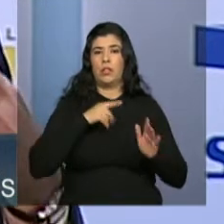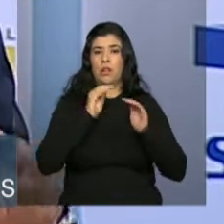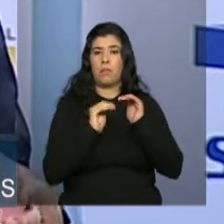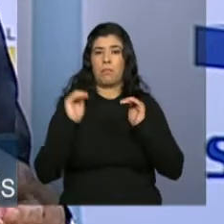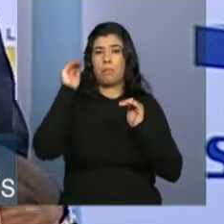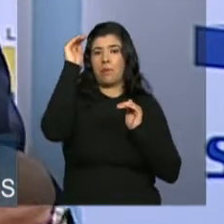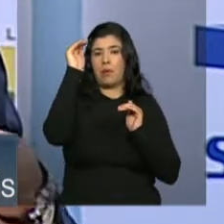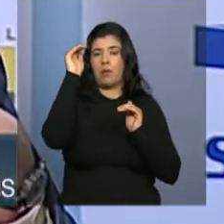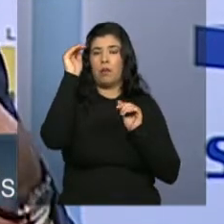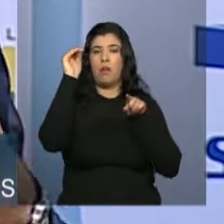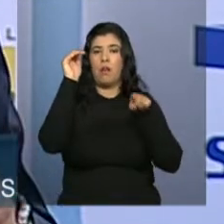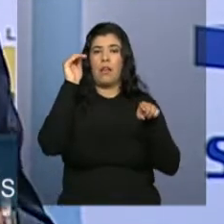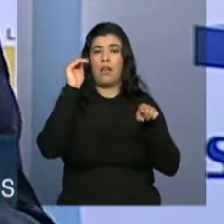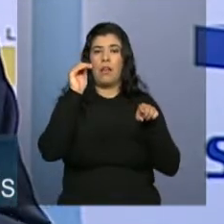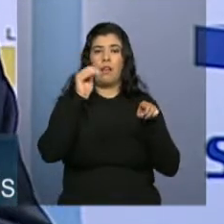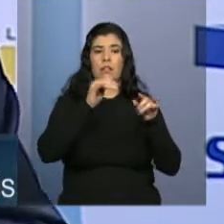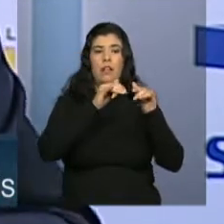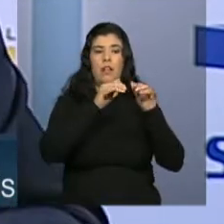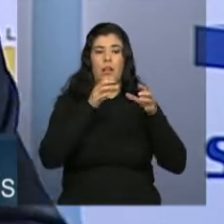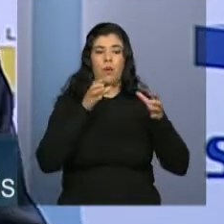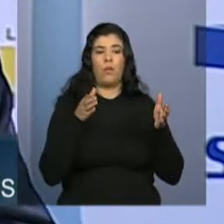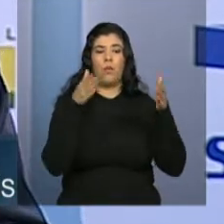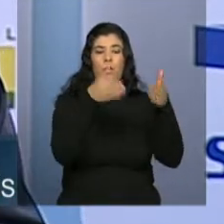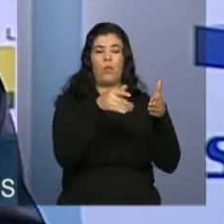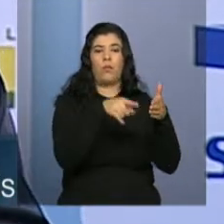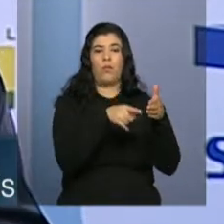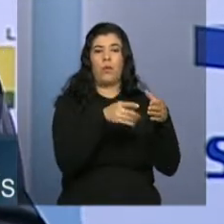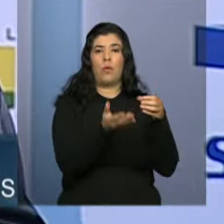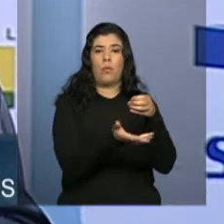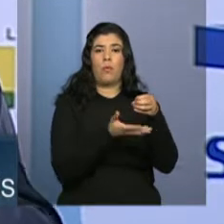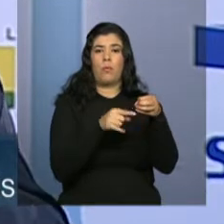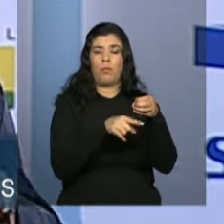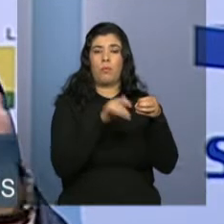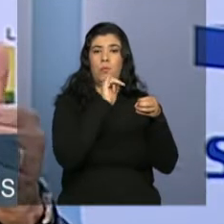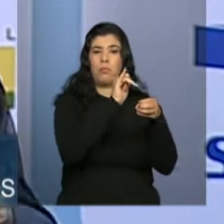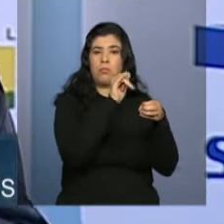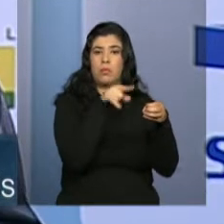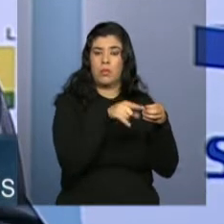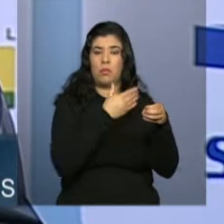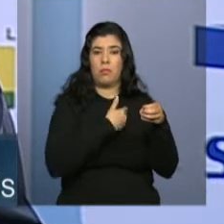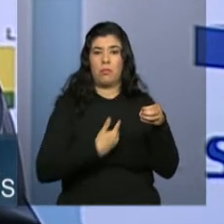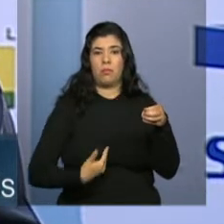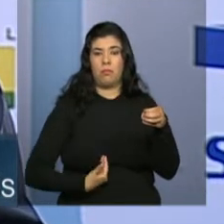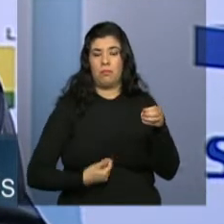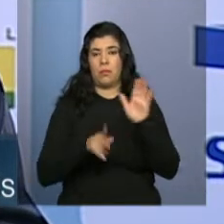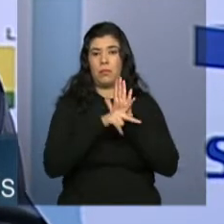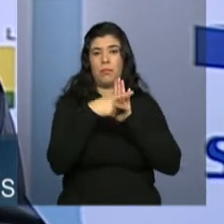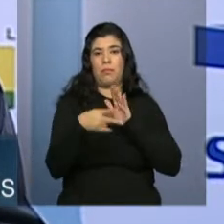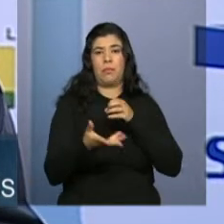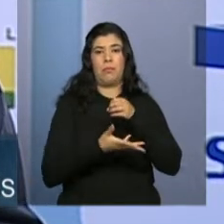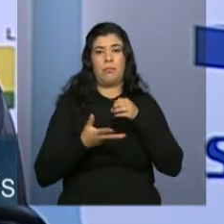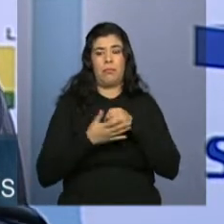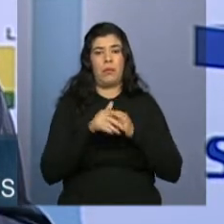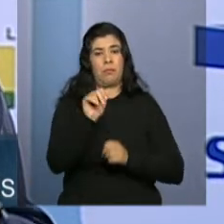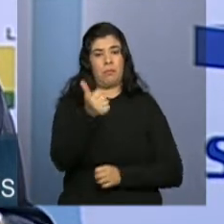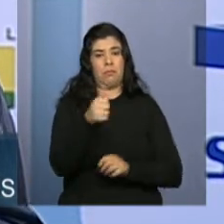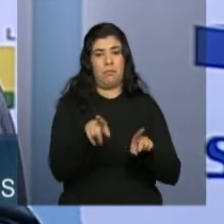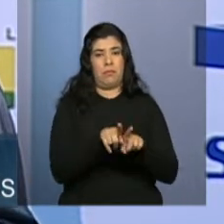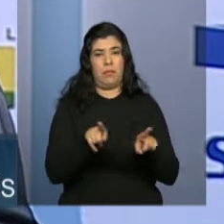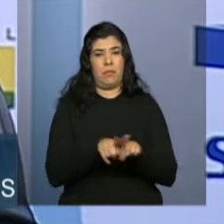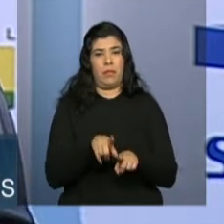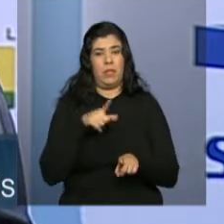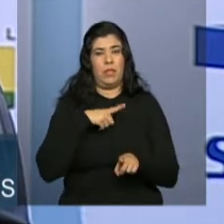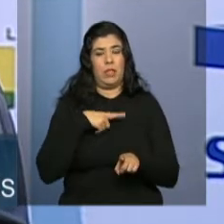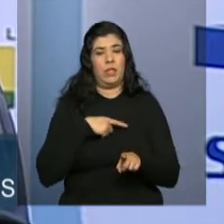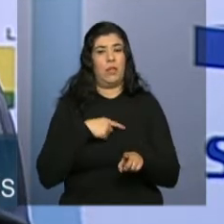é maior ele é um banco público né ele ele passa a ser é base para a avaliação ele foi